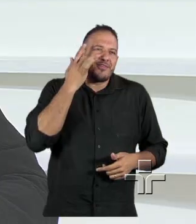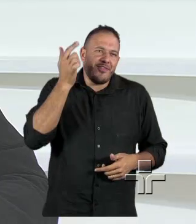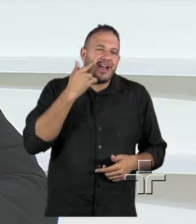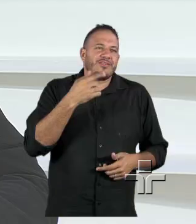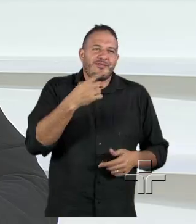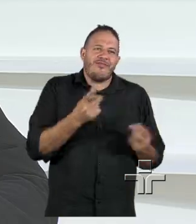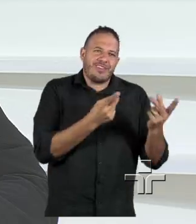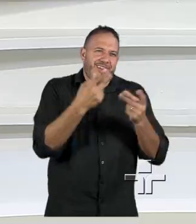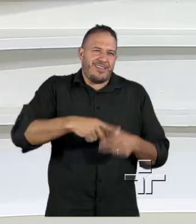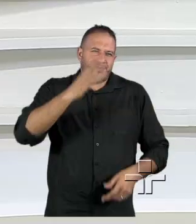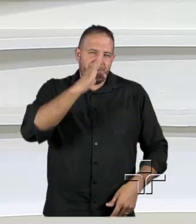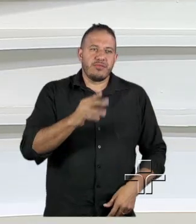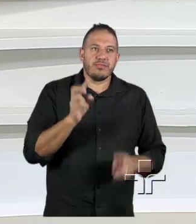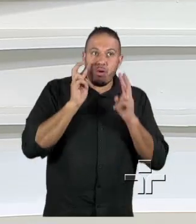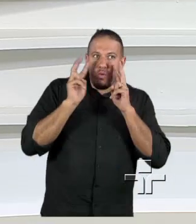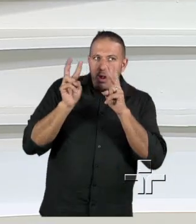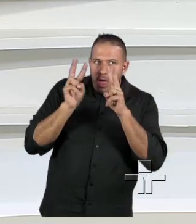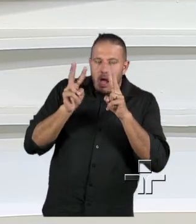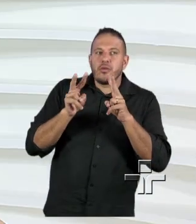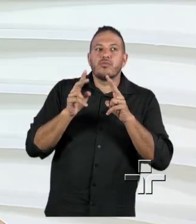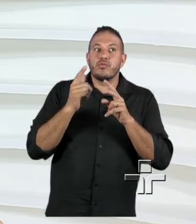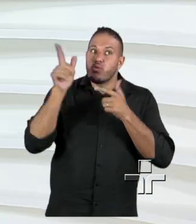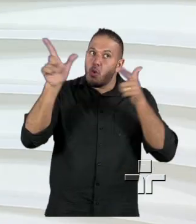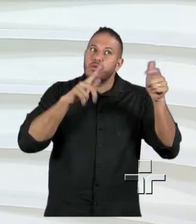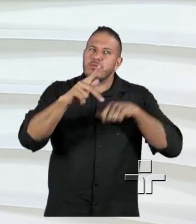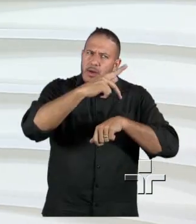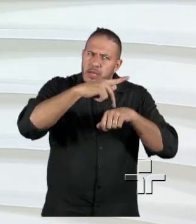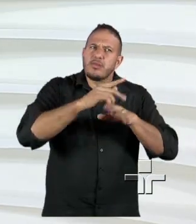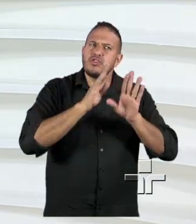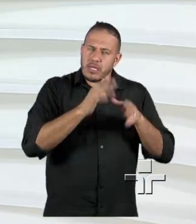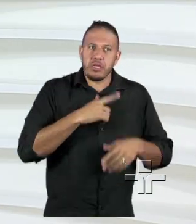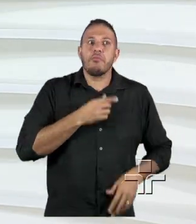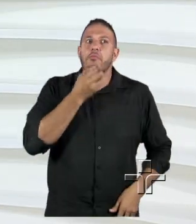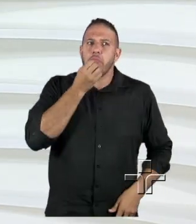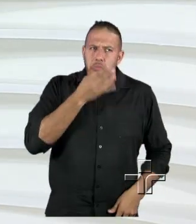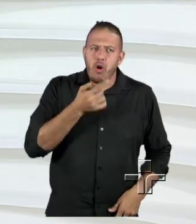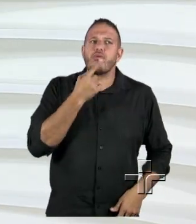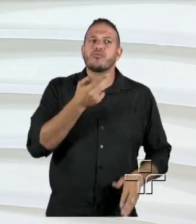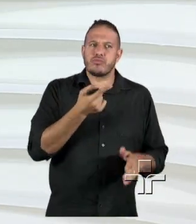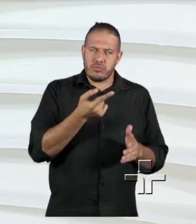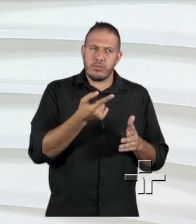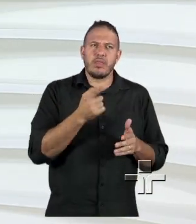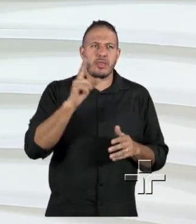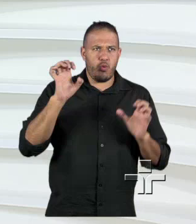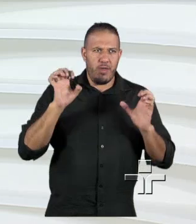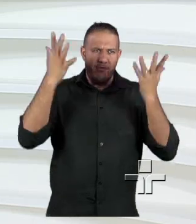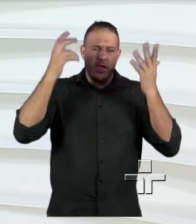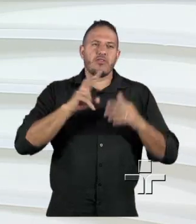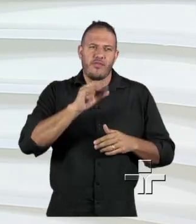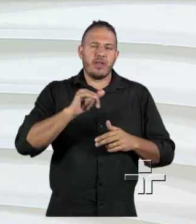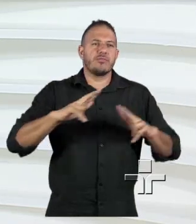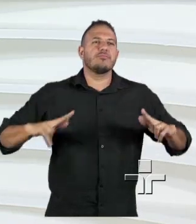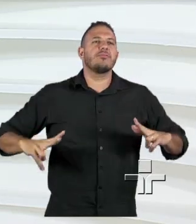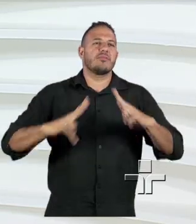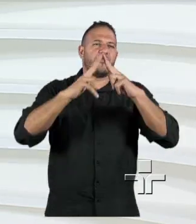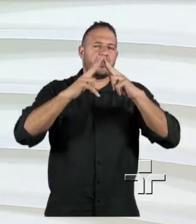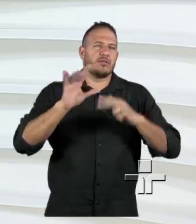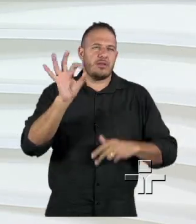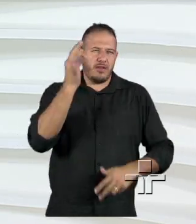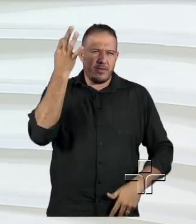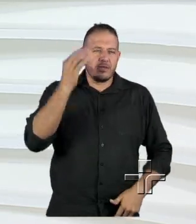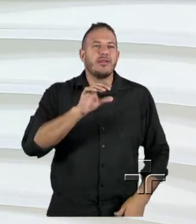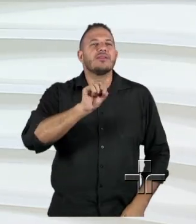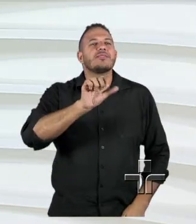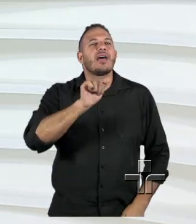exportar. Mas a gente já está olhando o mercado no mundo e já tem bons cacaus. Tem um evento na França, em Paris, todo ano, Salão de